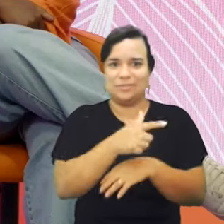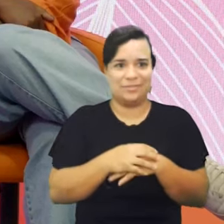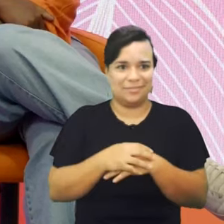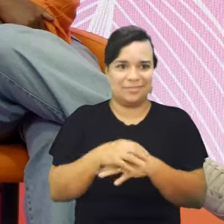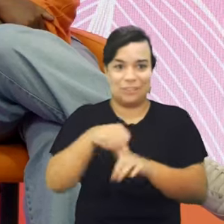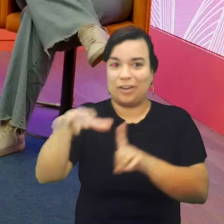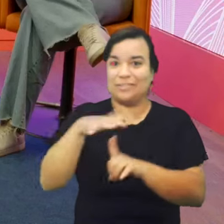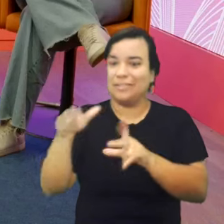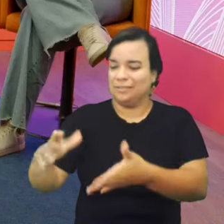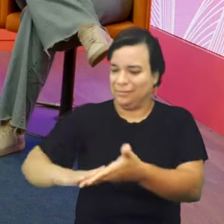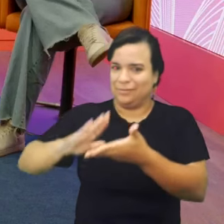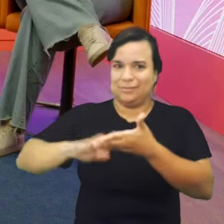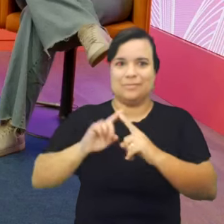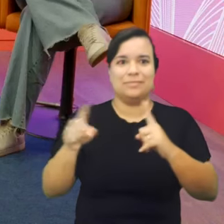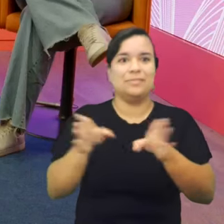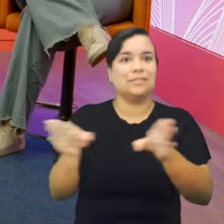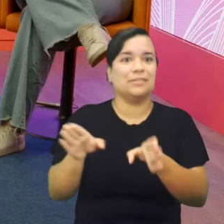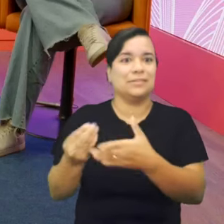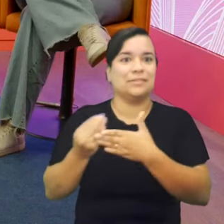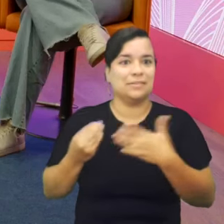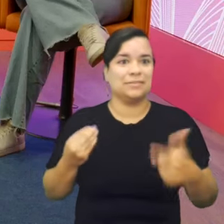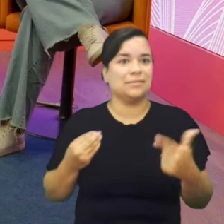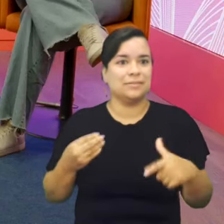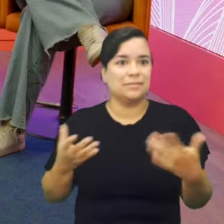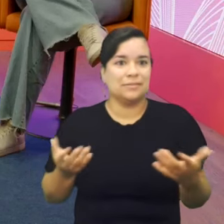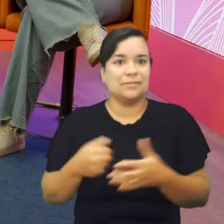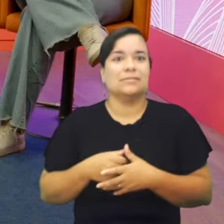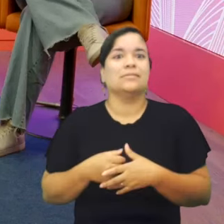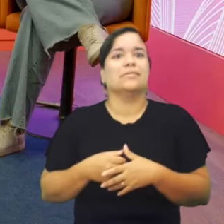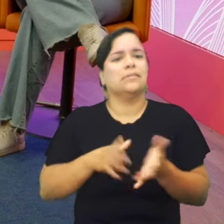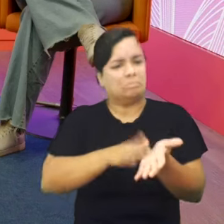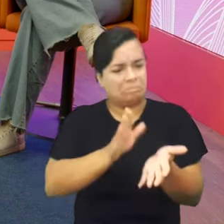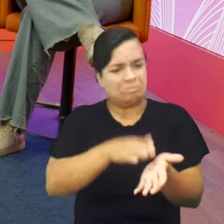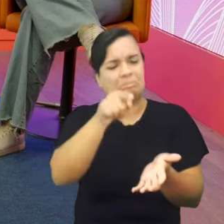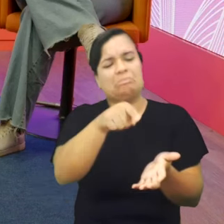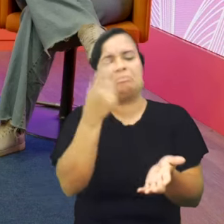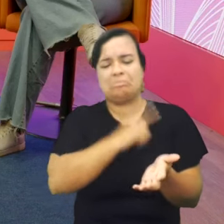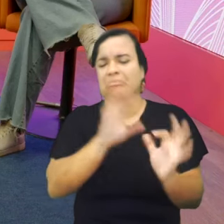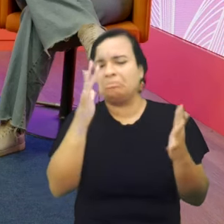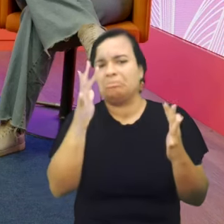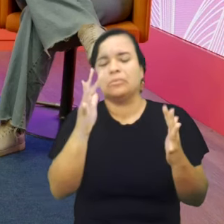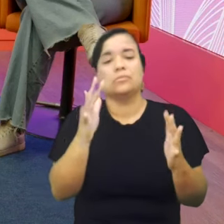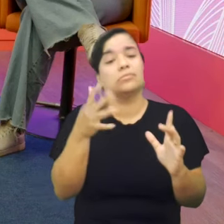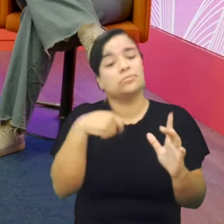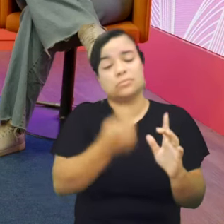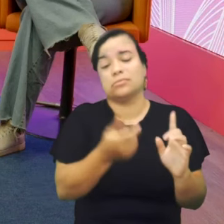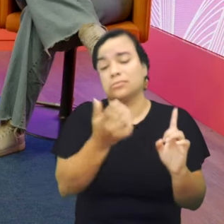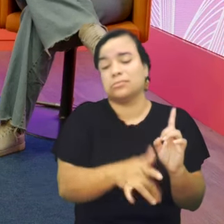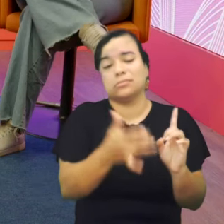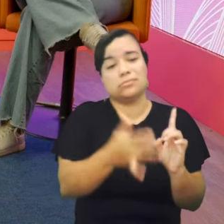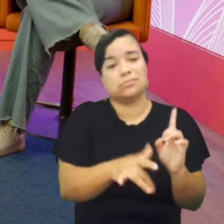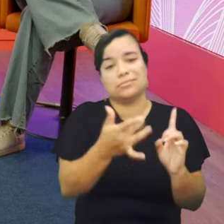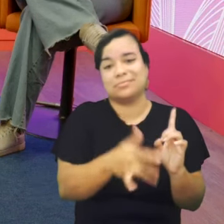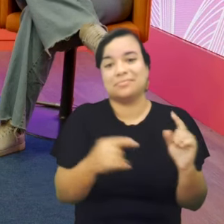lá. Me nossa, lascando, né? Uau, que bom que você consegue, né? O capacitismo, né? E essa mesma analogia a gente faz para o papel